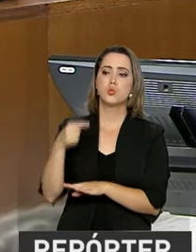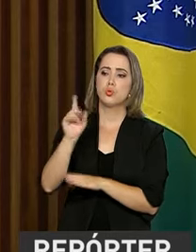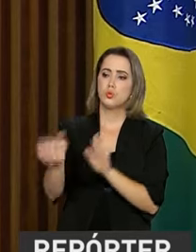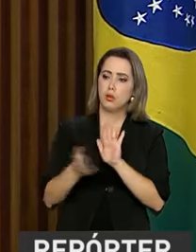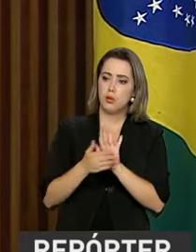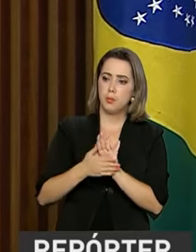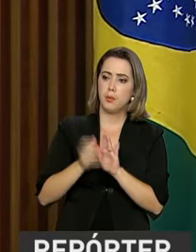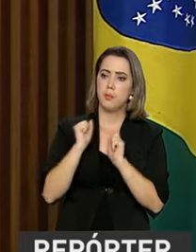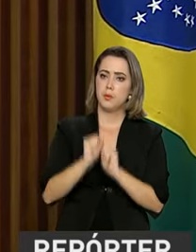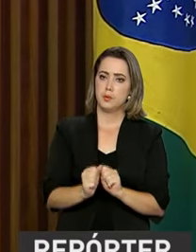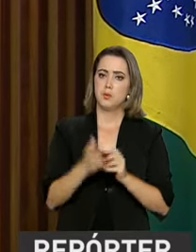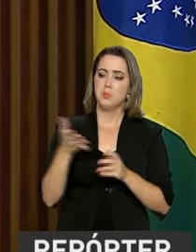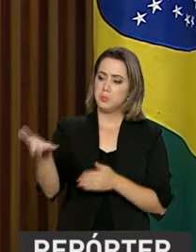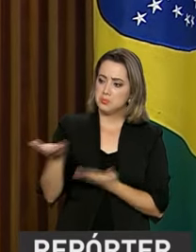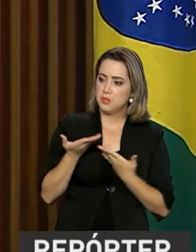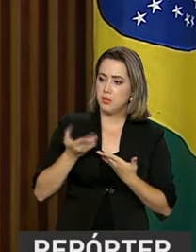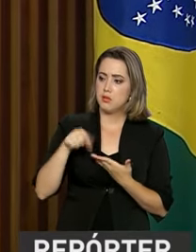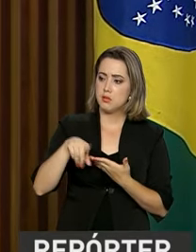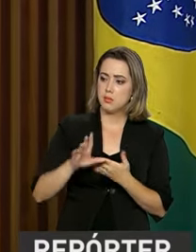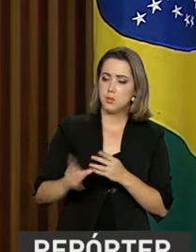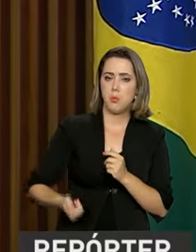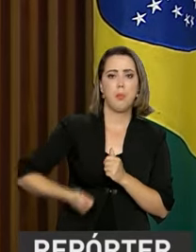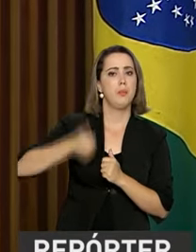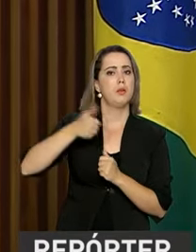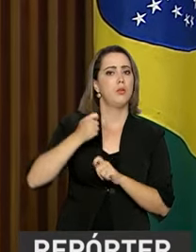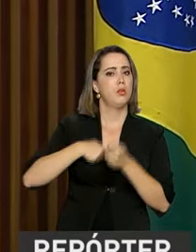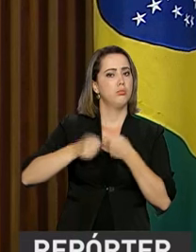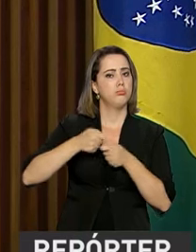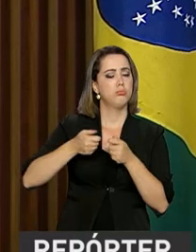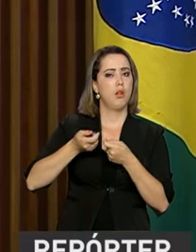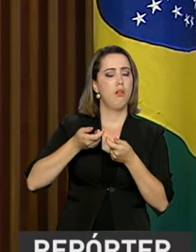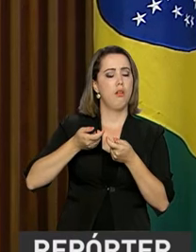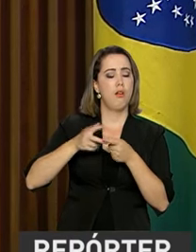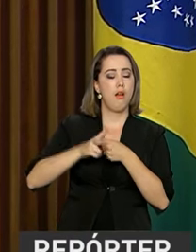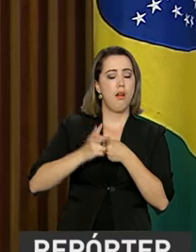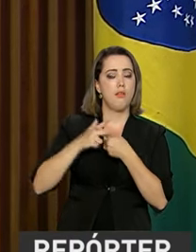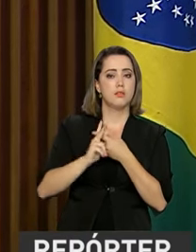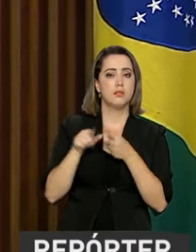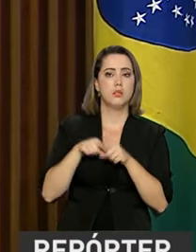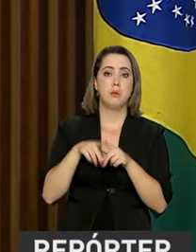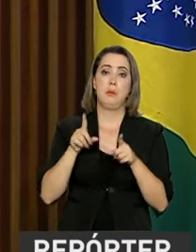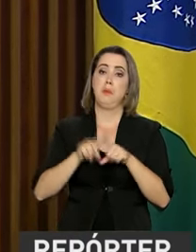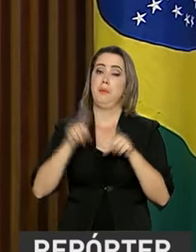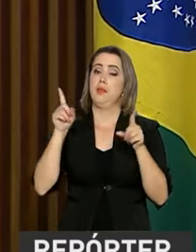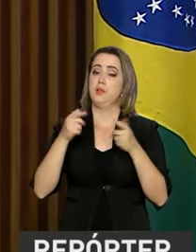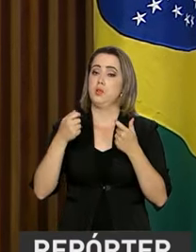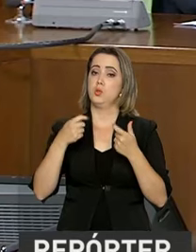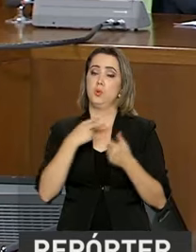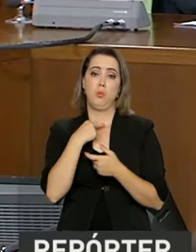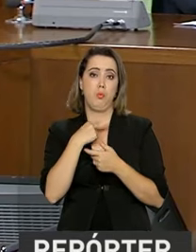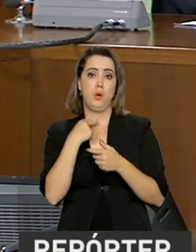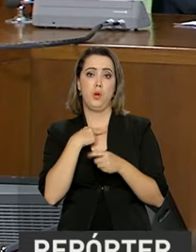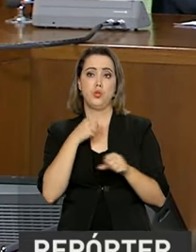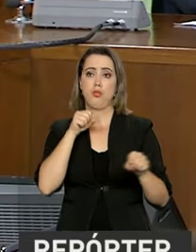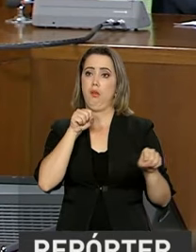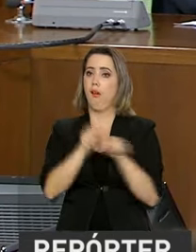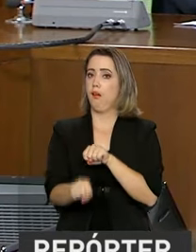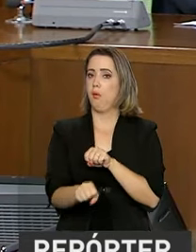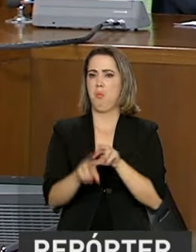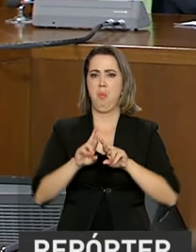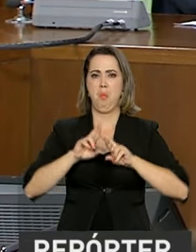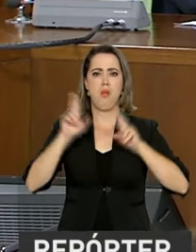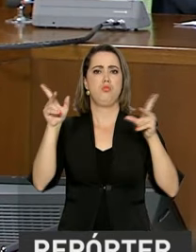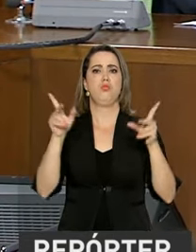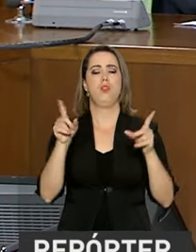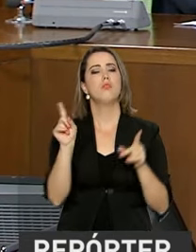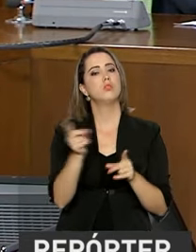proposta podem ser acolhidas para aprimorá-la desde que não quebrem a espinha dorsal do projeto e reafirmou